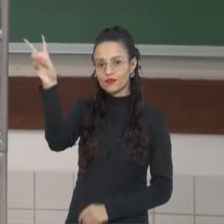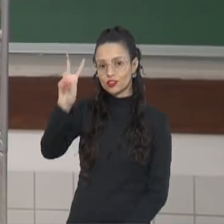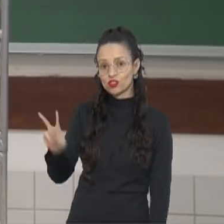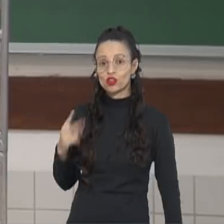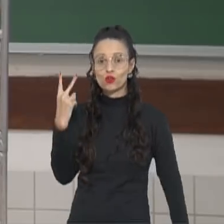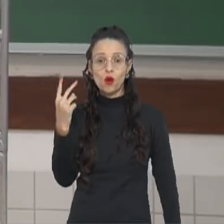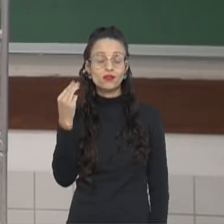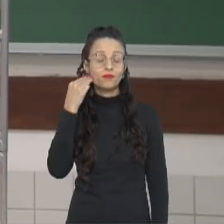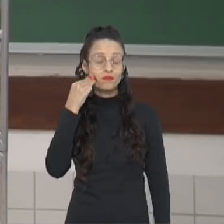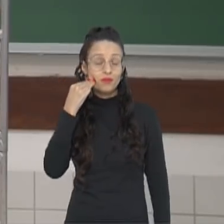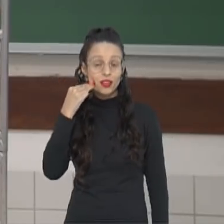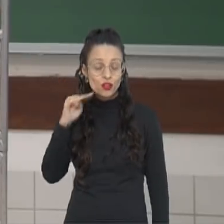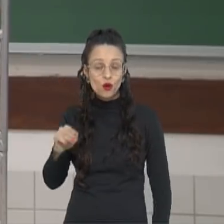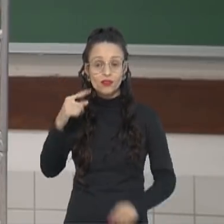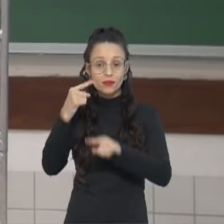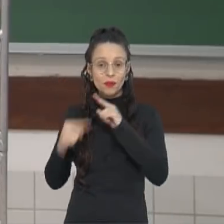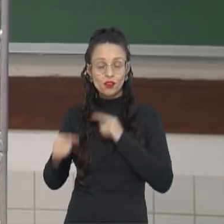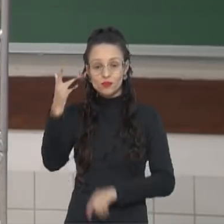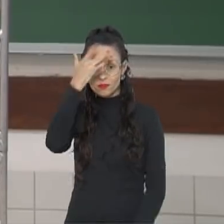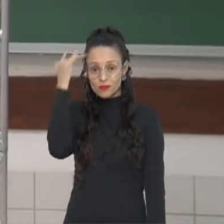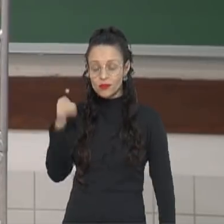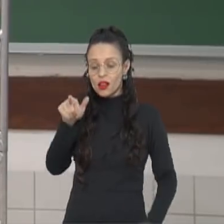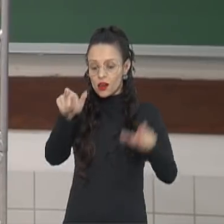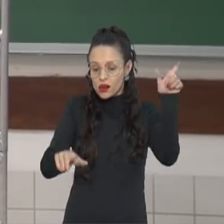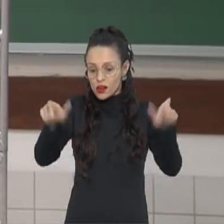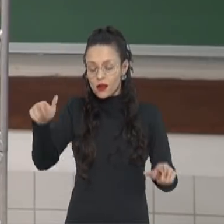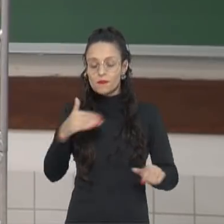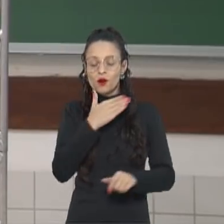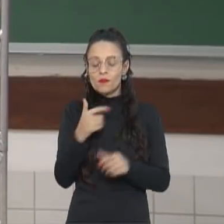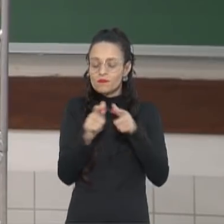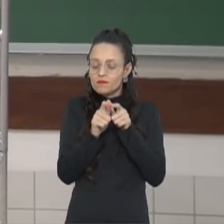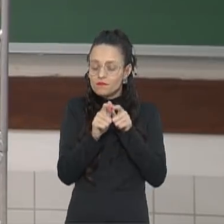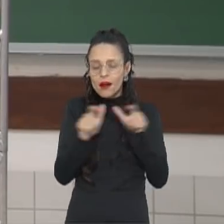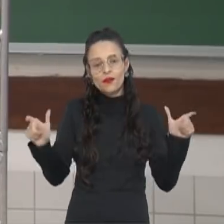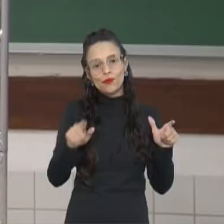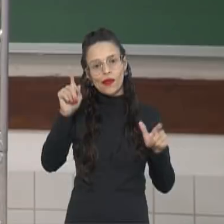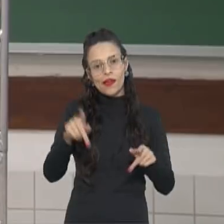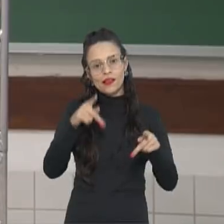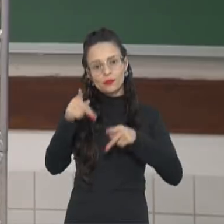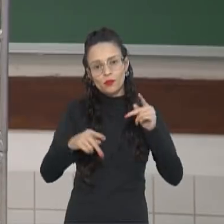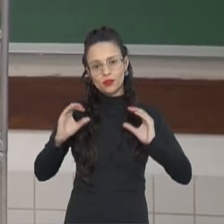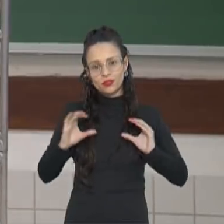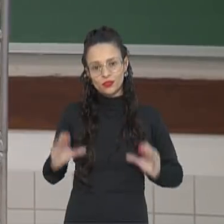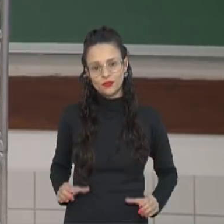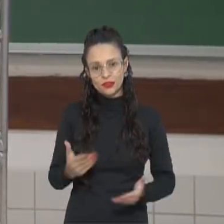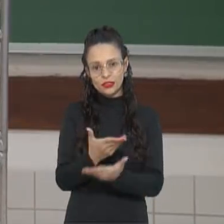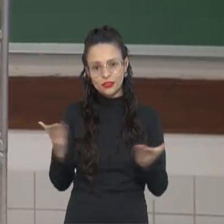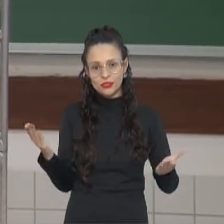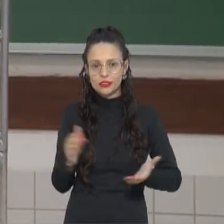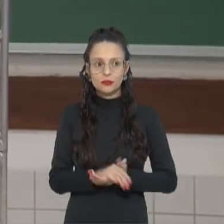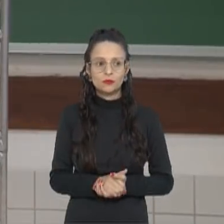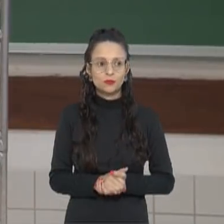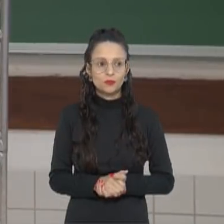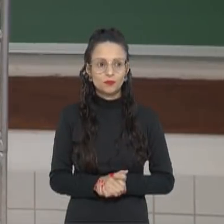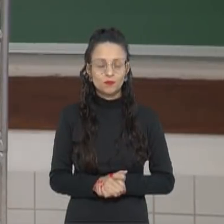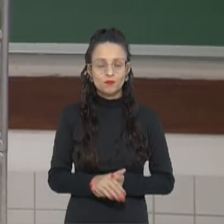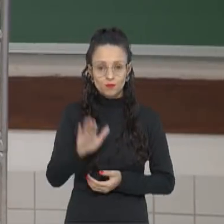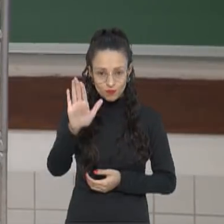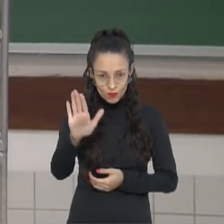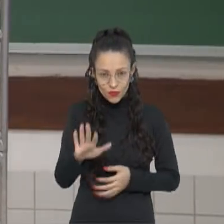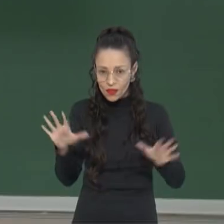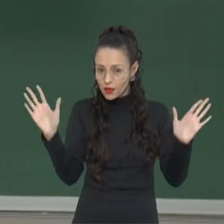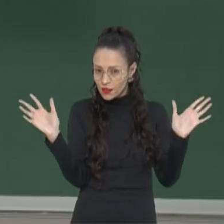2,5 milhões de pessoas morreram, grande maioria de civis. Já que a gente